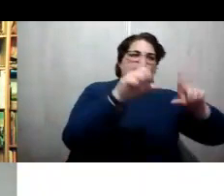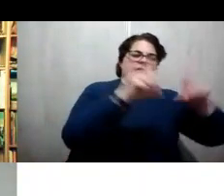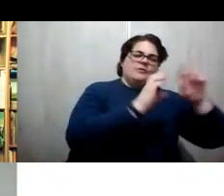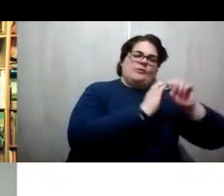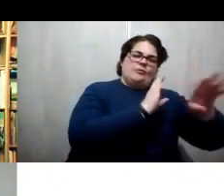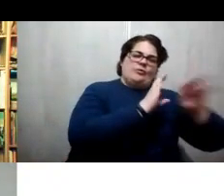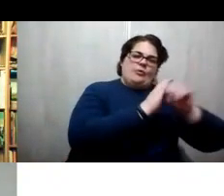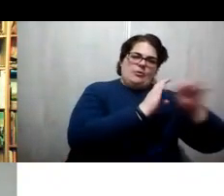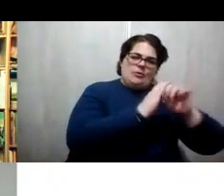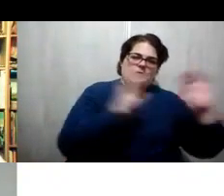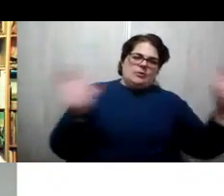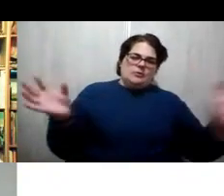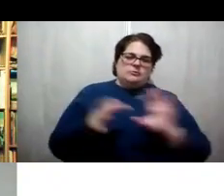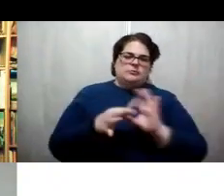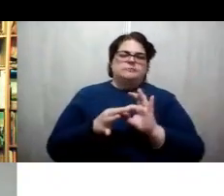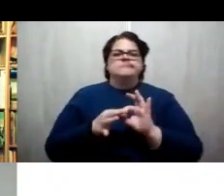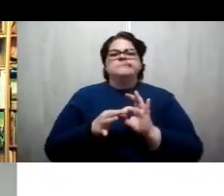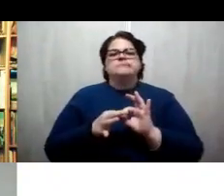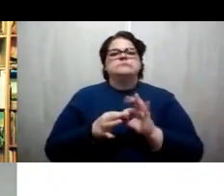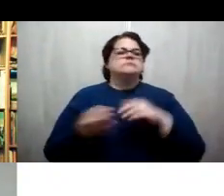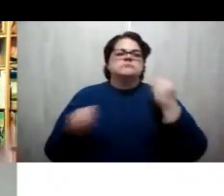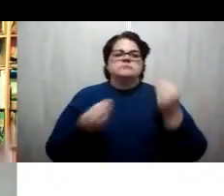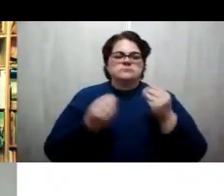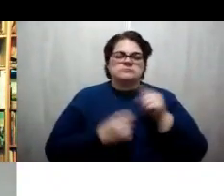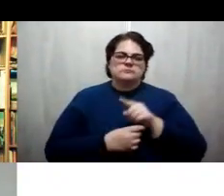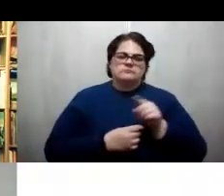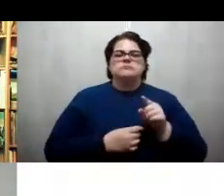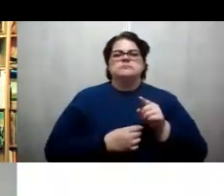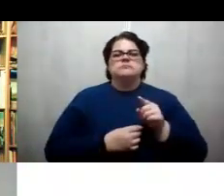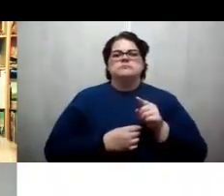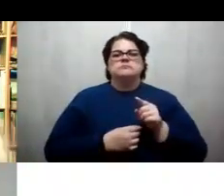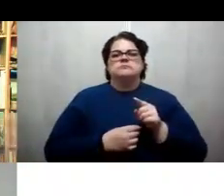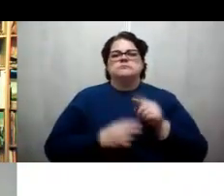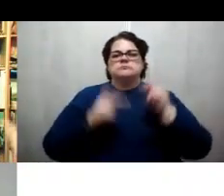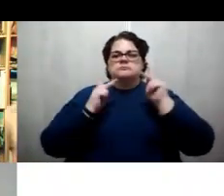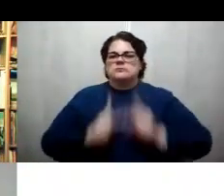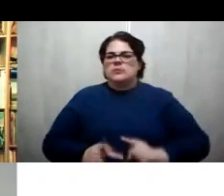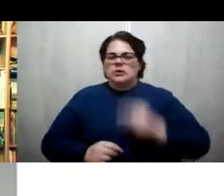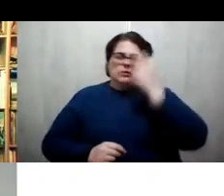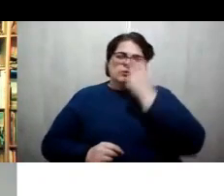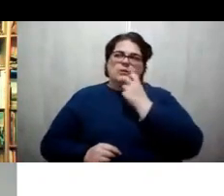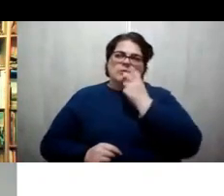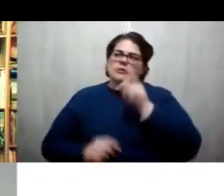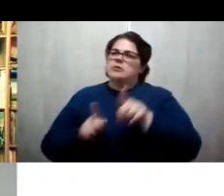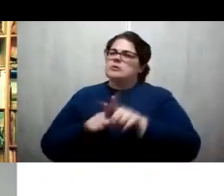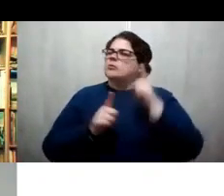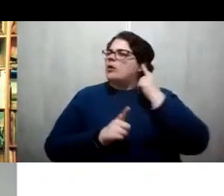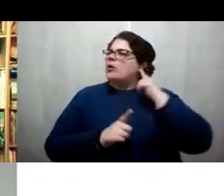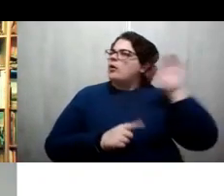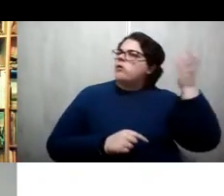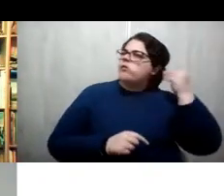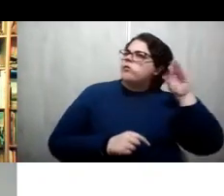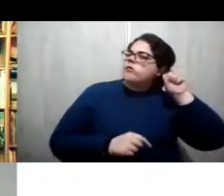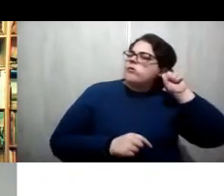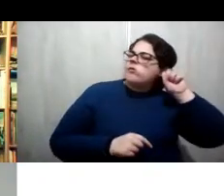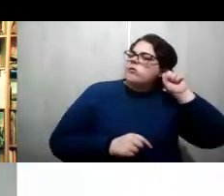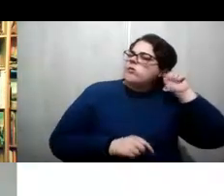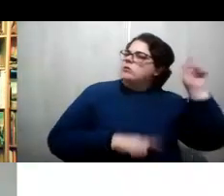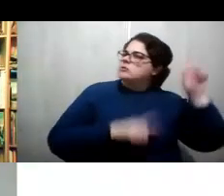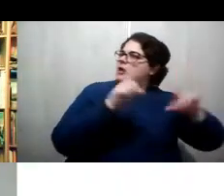também na Rede Globo. Para quê? Para que se alguma pessoa com deficiência também estivesse acompanhando pela